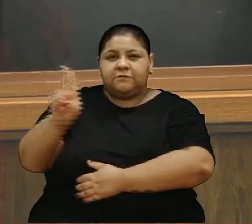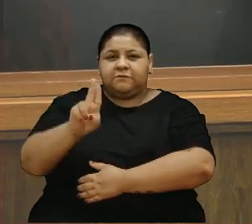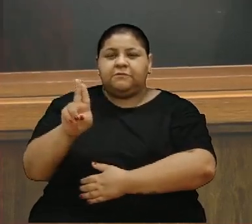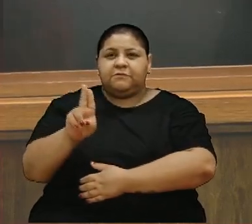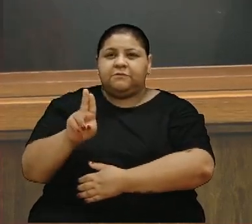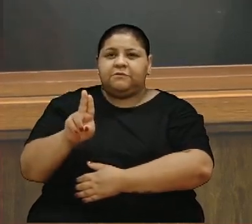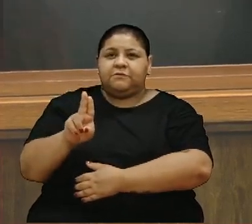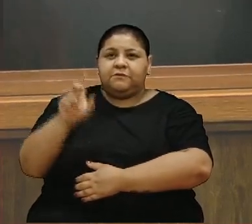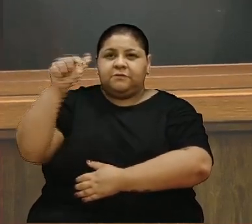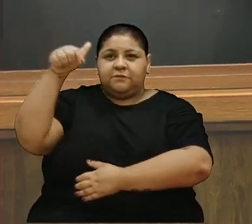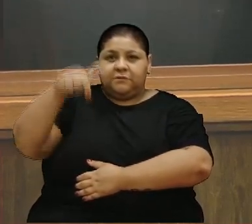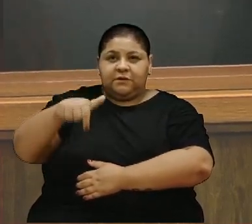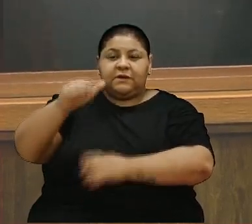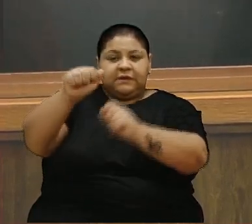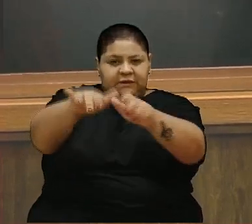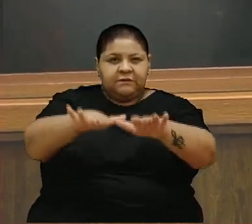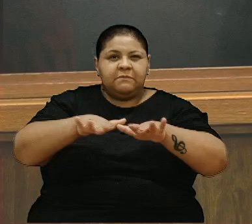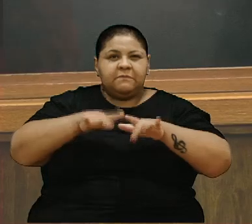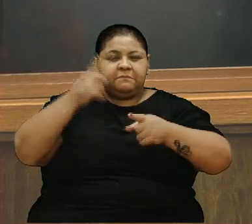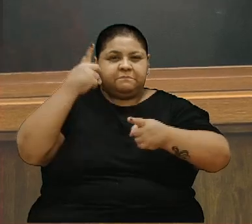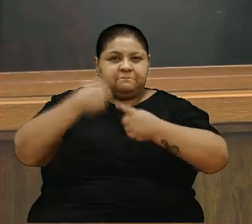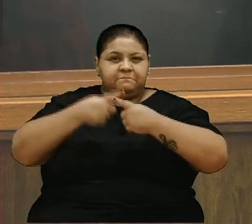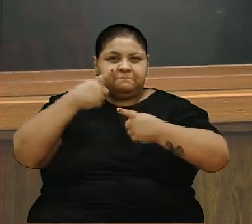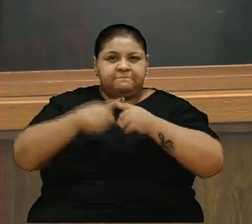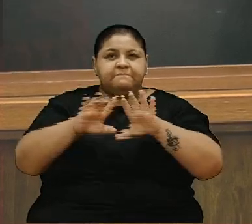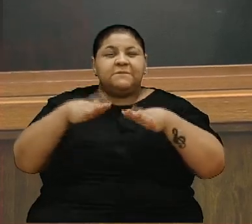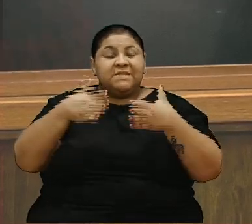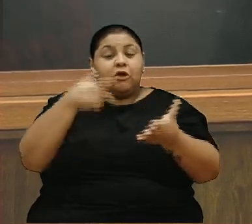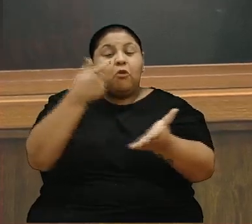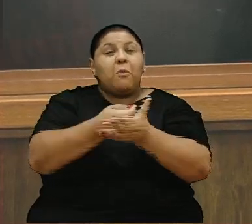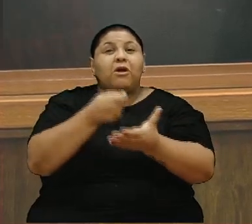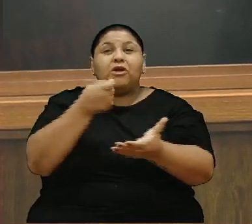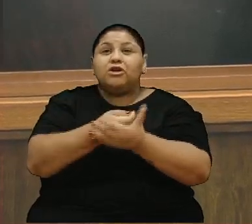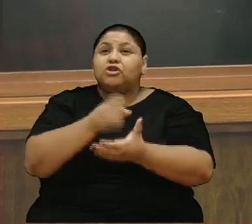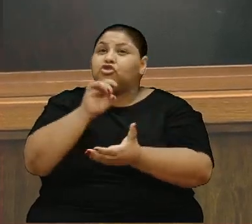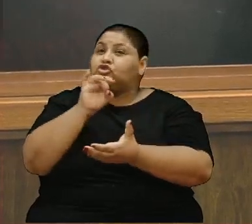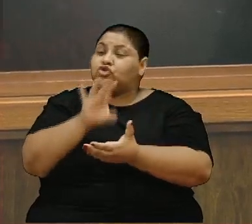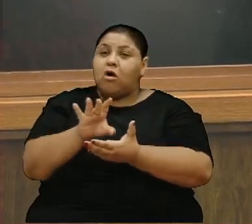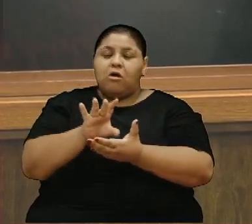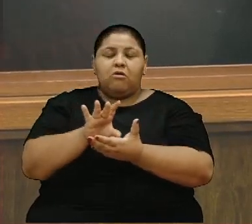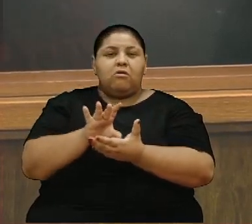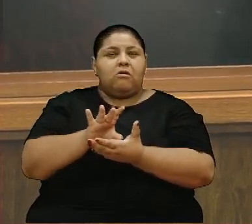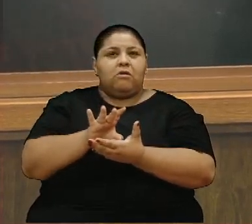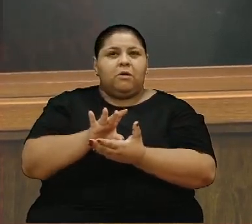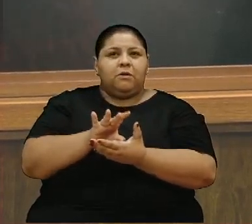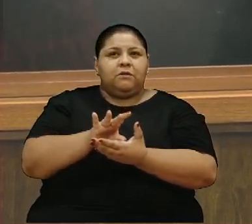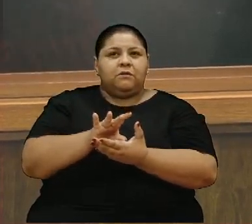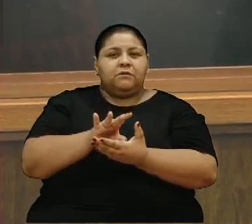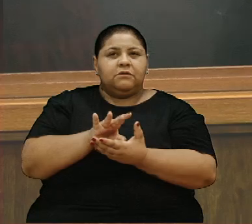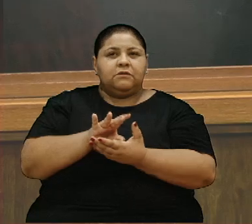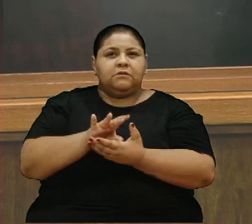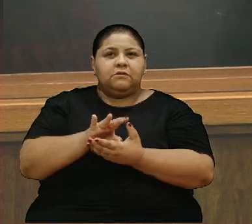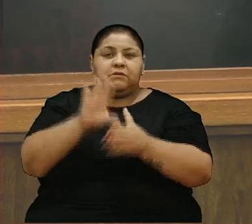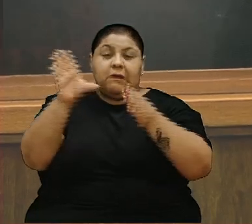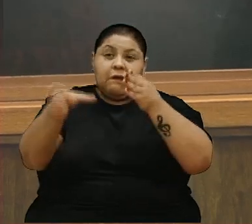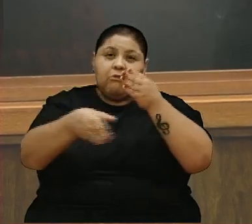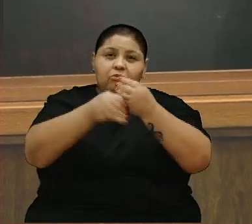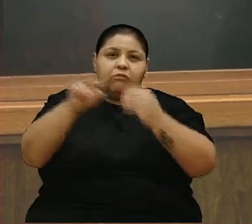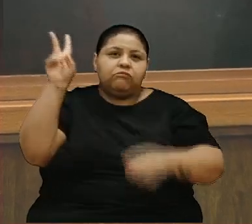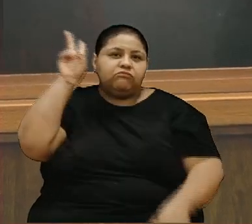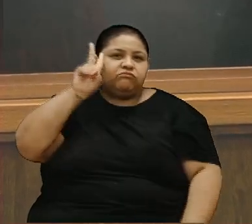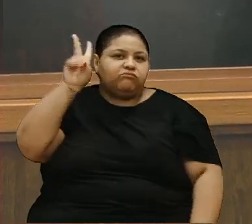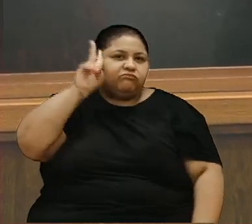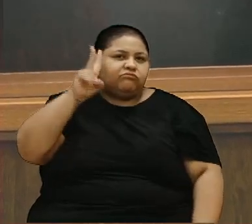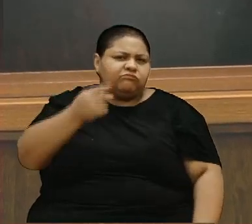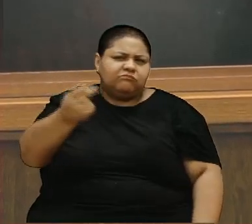como neste parlamento. Então, é uma luta que só vem coroar uma questão histórica e